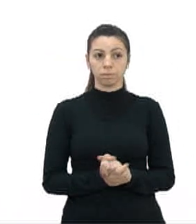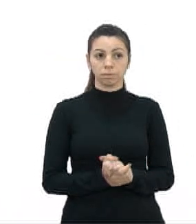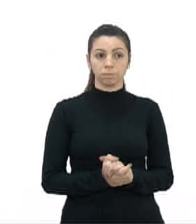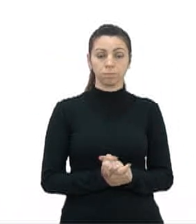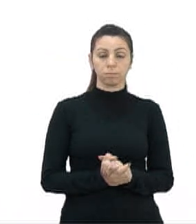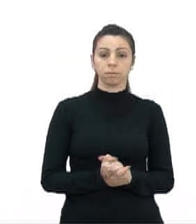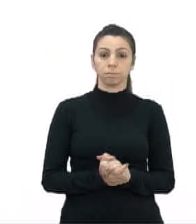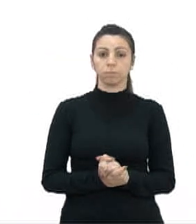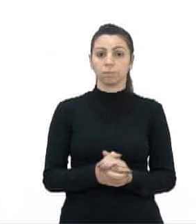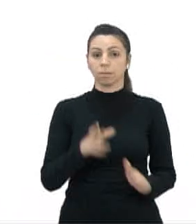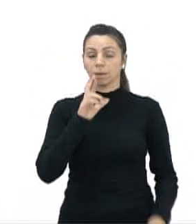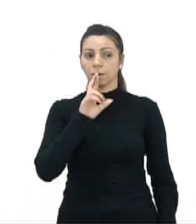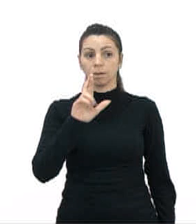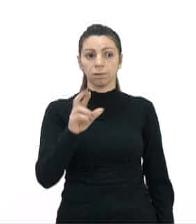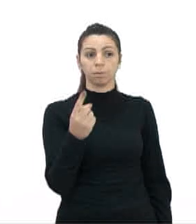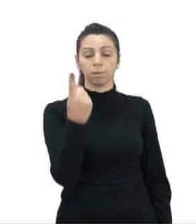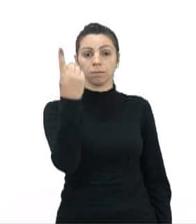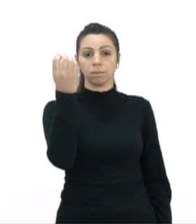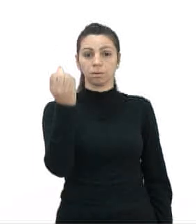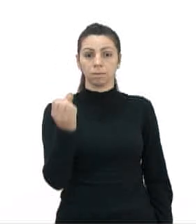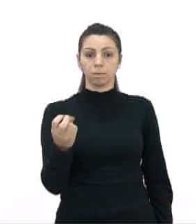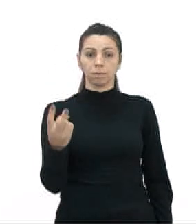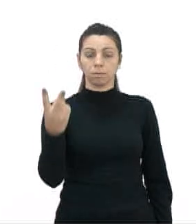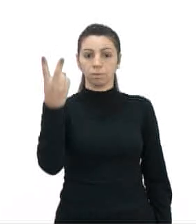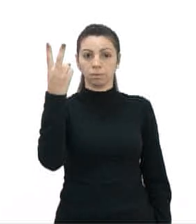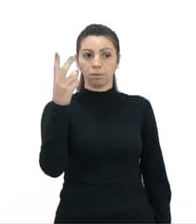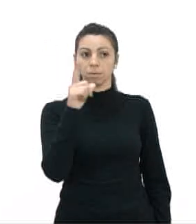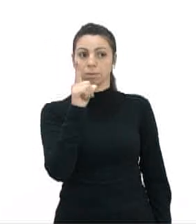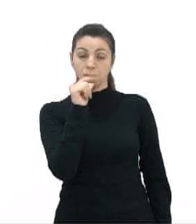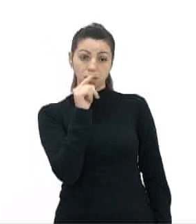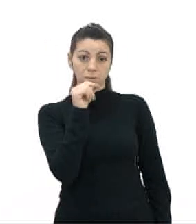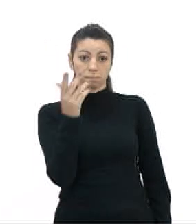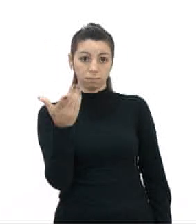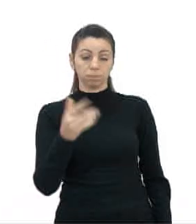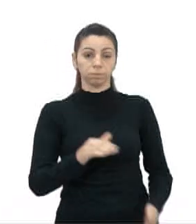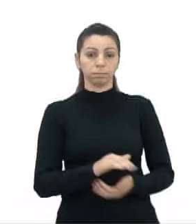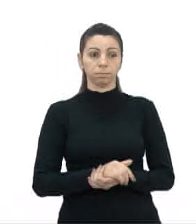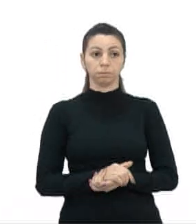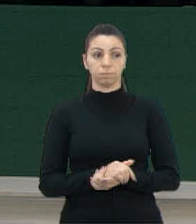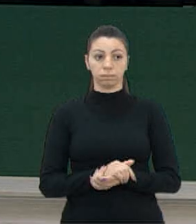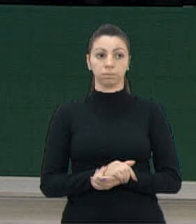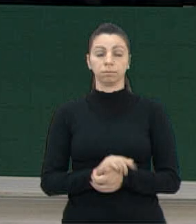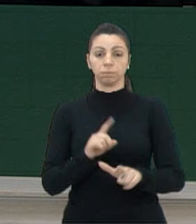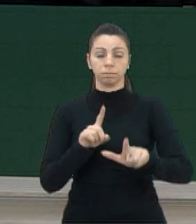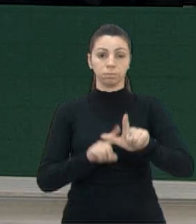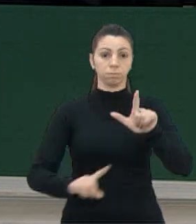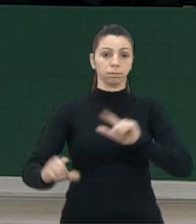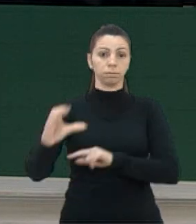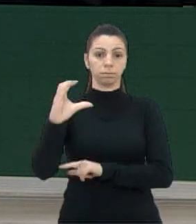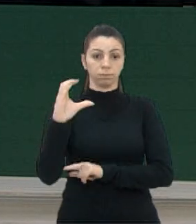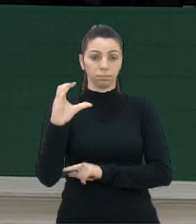ter 162 gramas de água e a minha resposta vai ser a letra C.